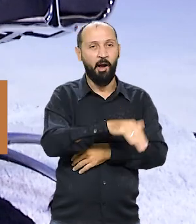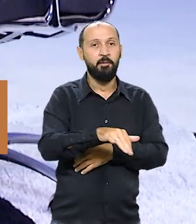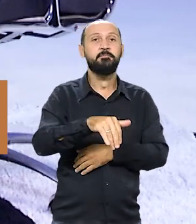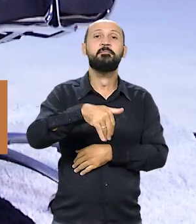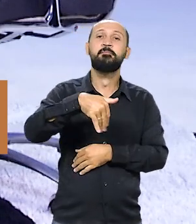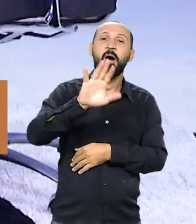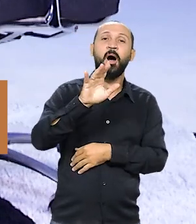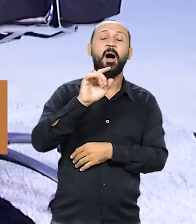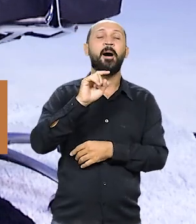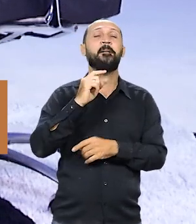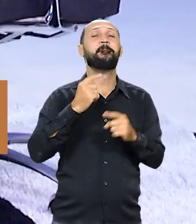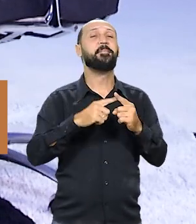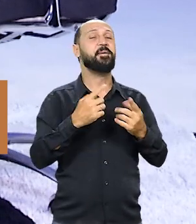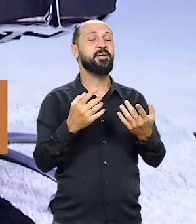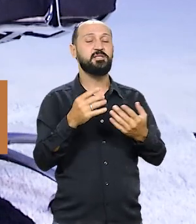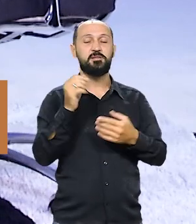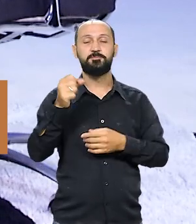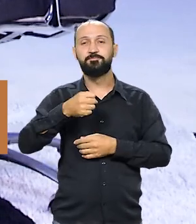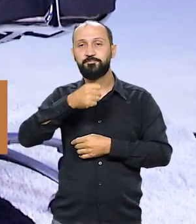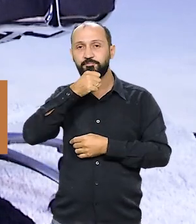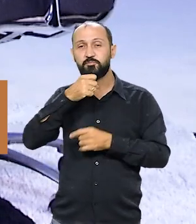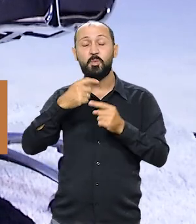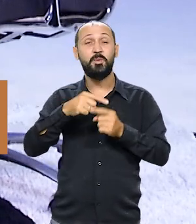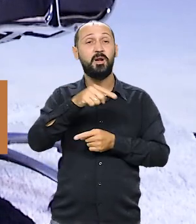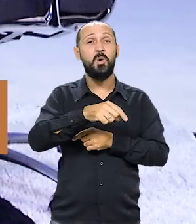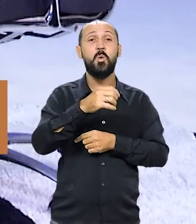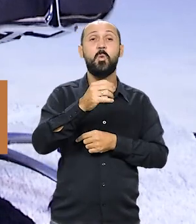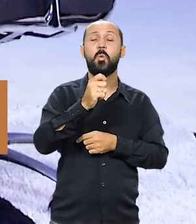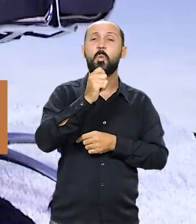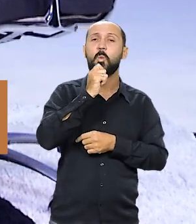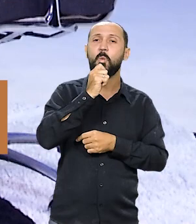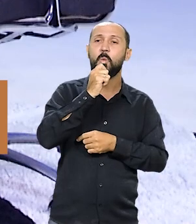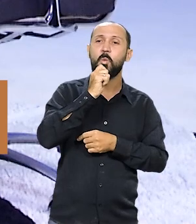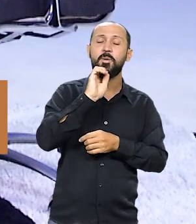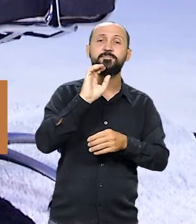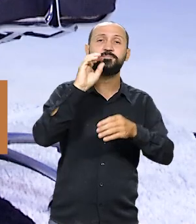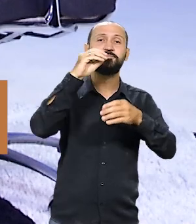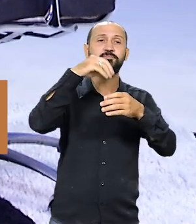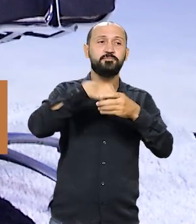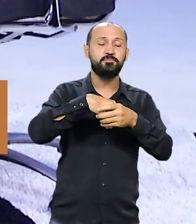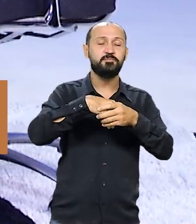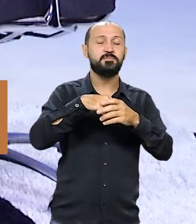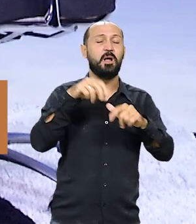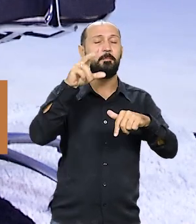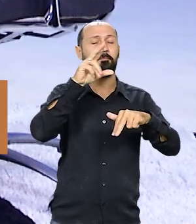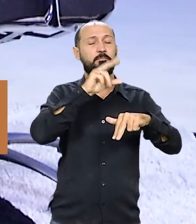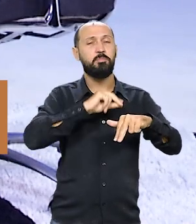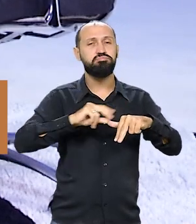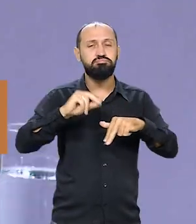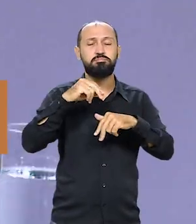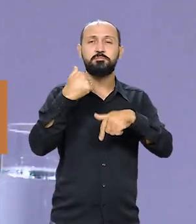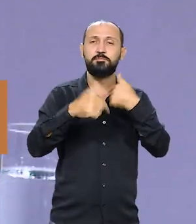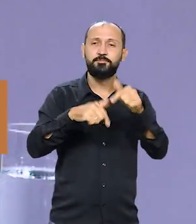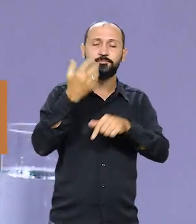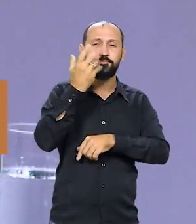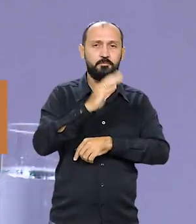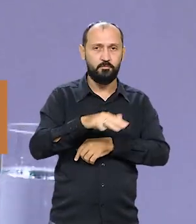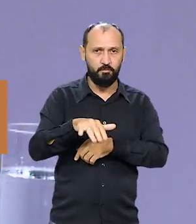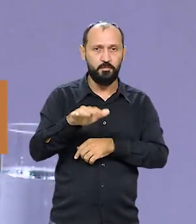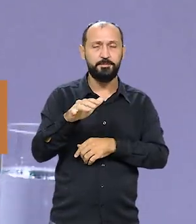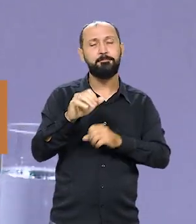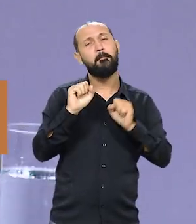a criança ainda é mais vulnerável que o idoso, porque ela ainda está submetida a esse tipo de exploração do